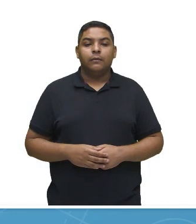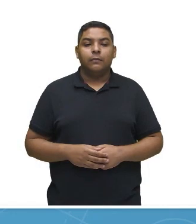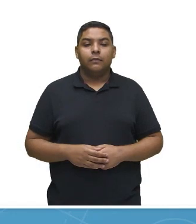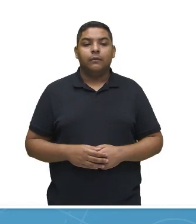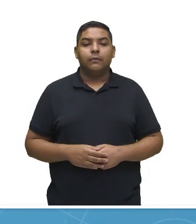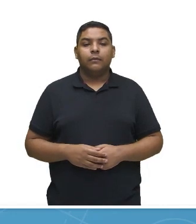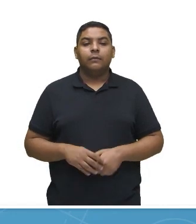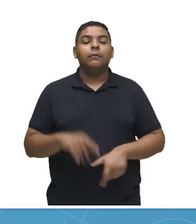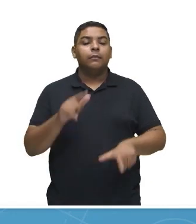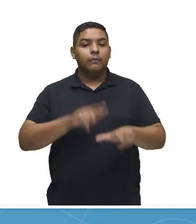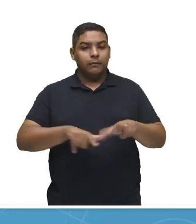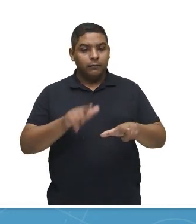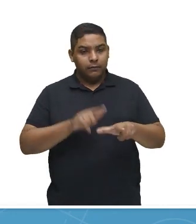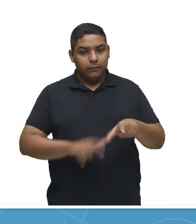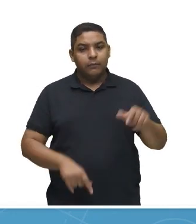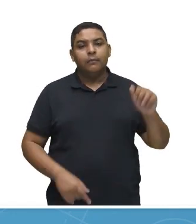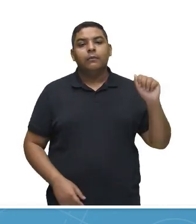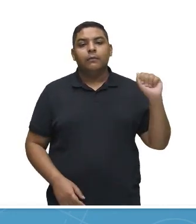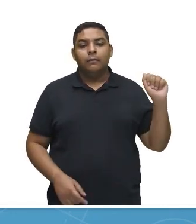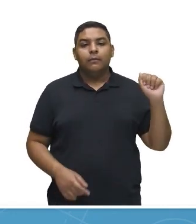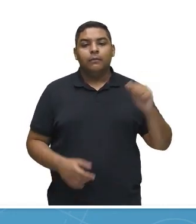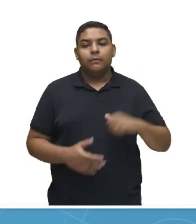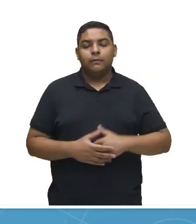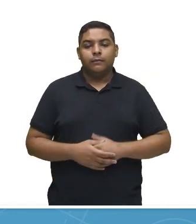letra A, tá?